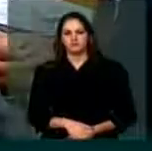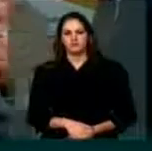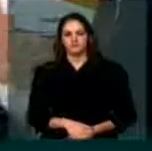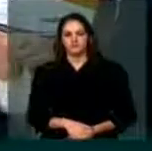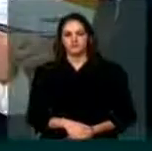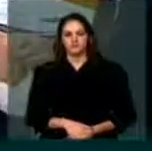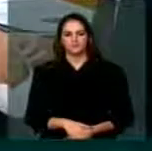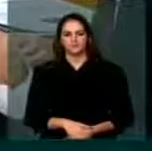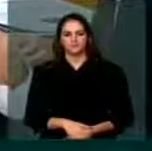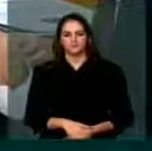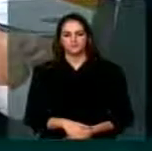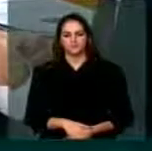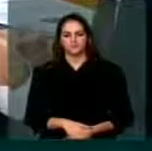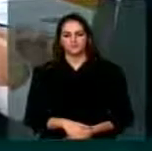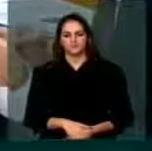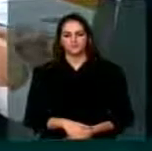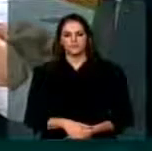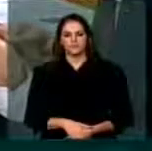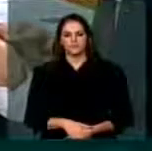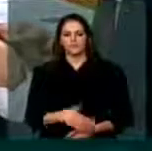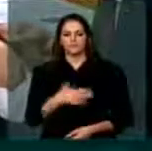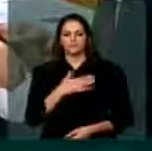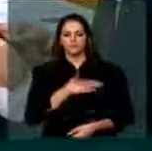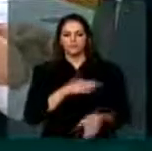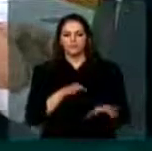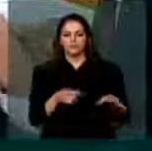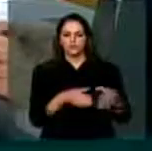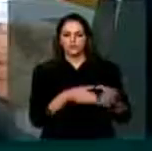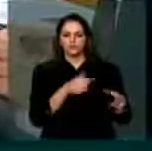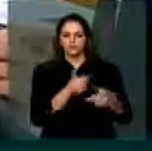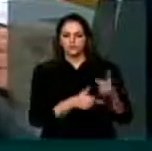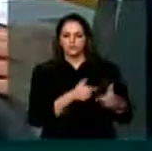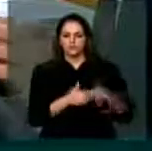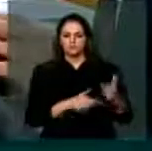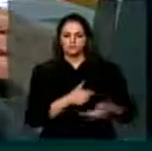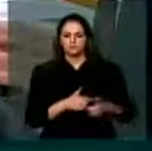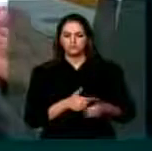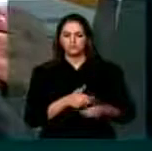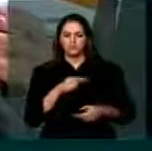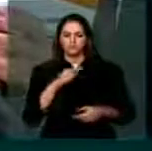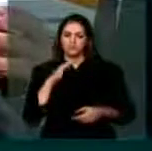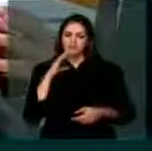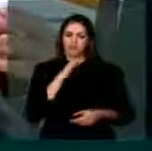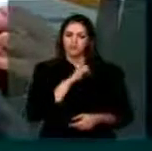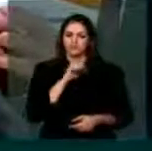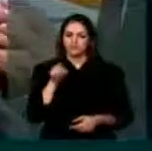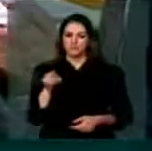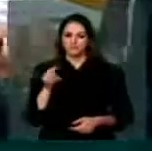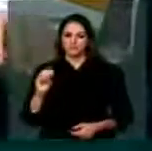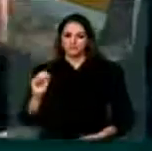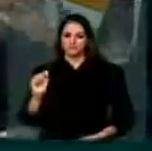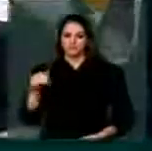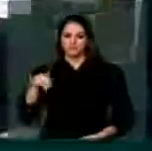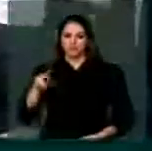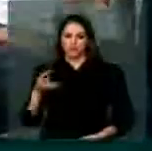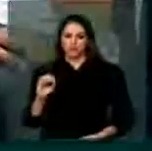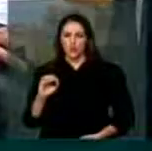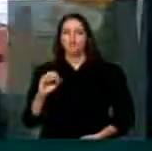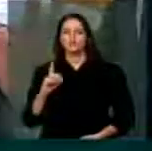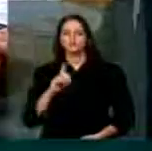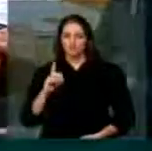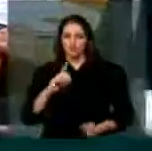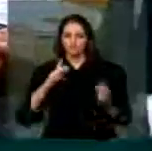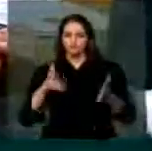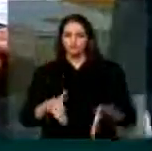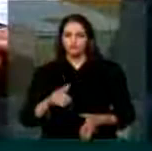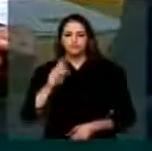assessoria, eles trabalham muito nisso e acham que aqui esta Sanko Sider está envolvida até o pescoço